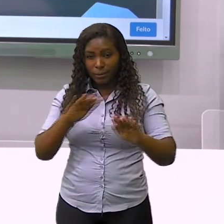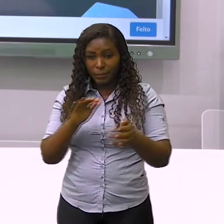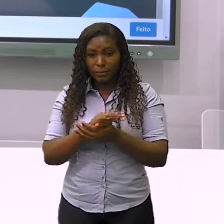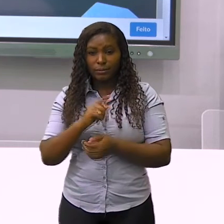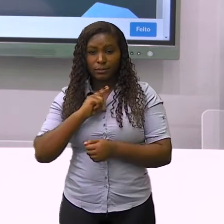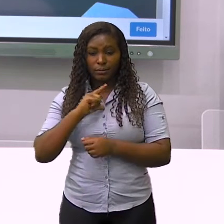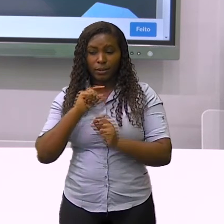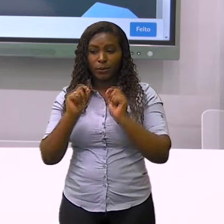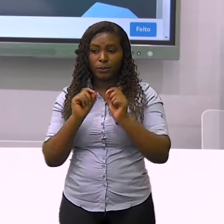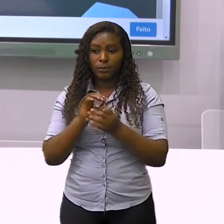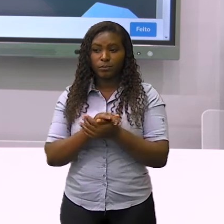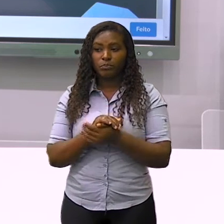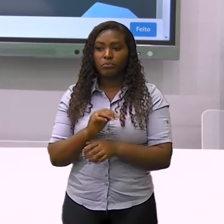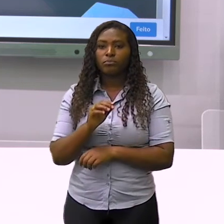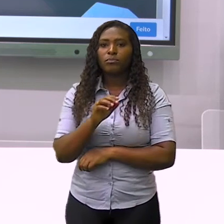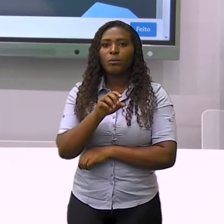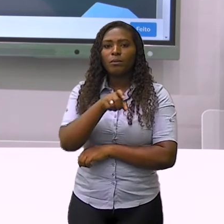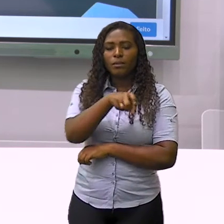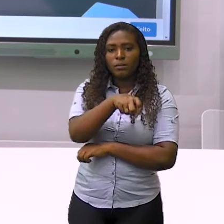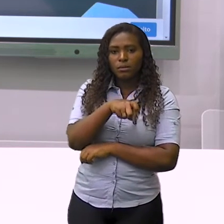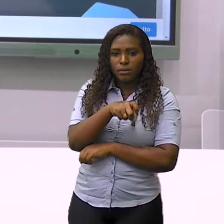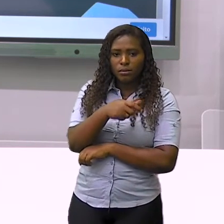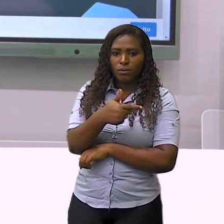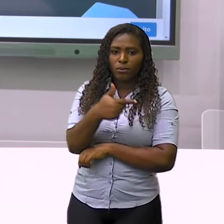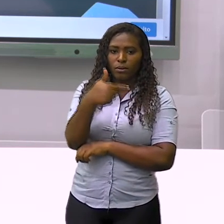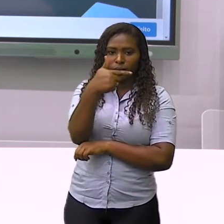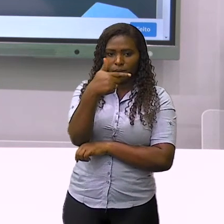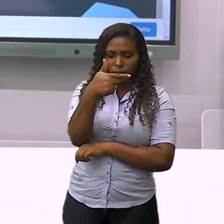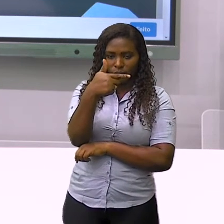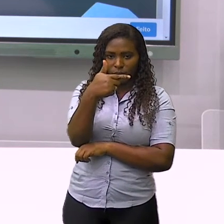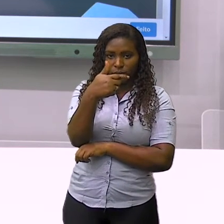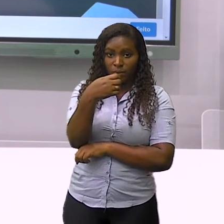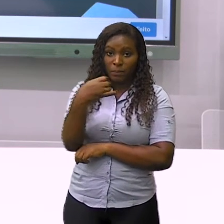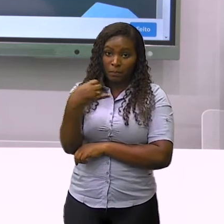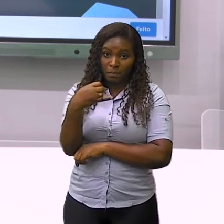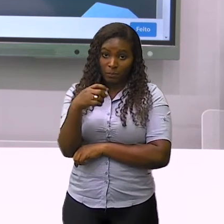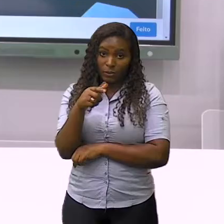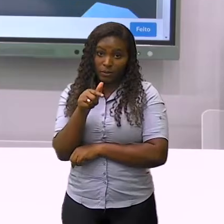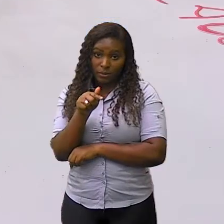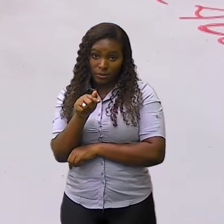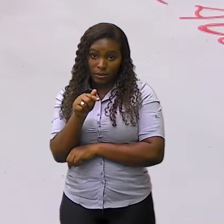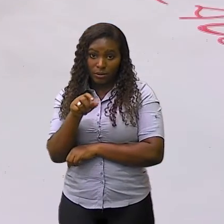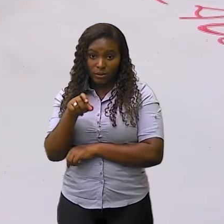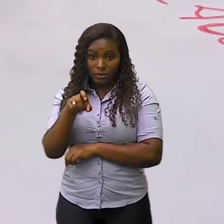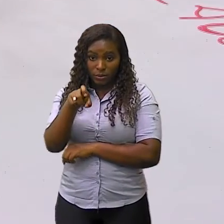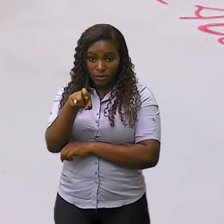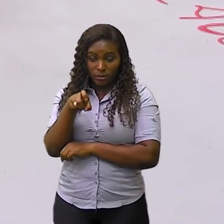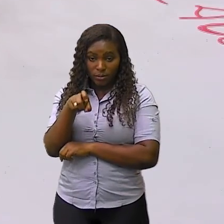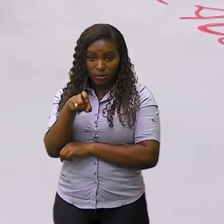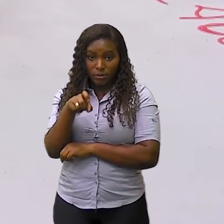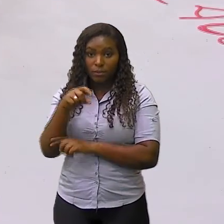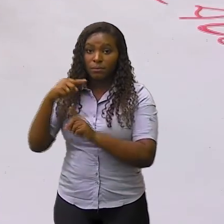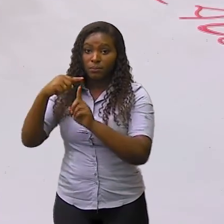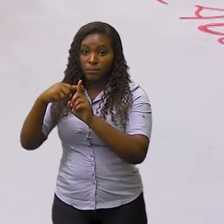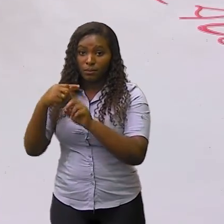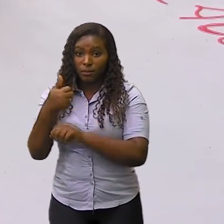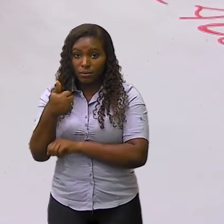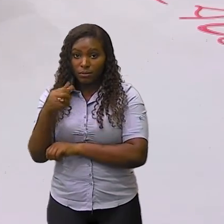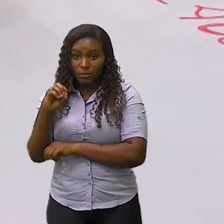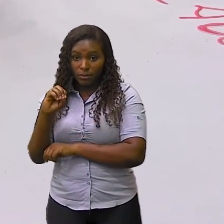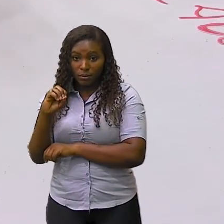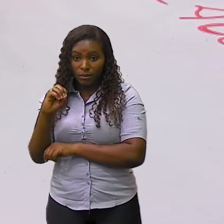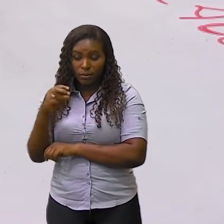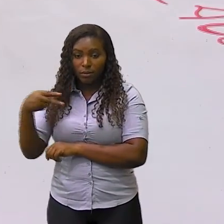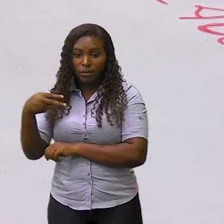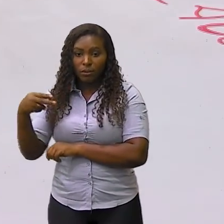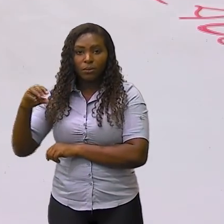Certo? Vamos lá. Mais uma. Opa, ó, já acertei, já fechei